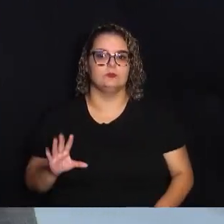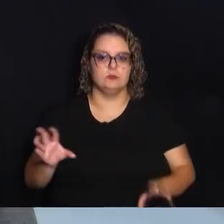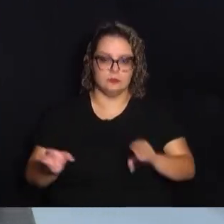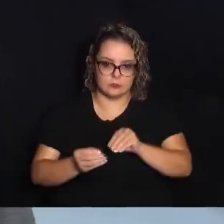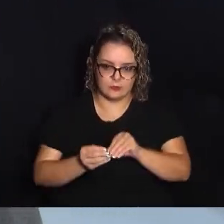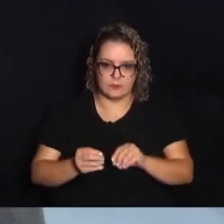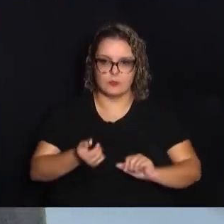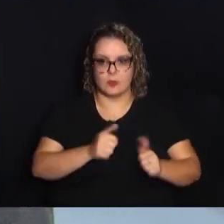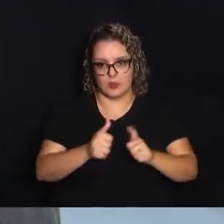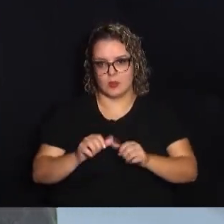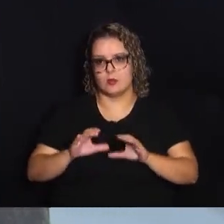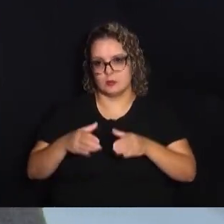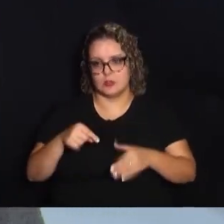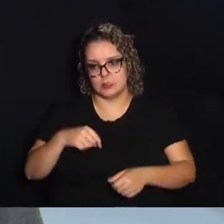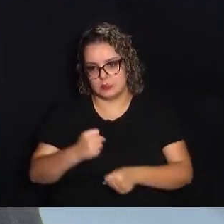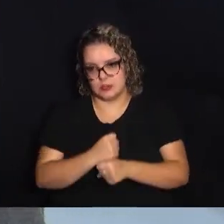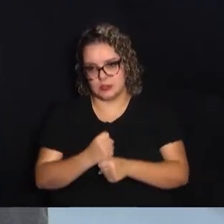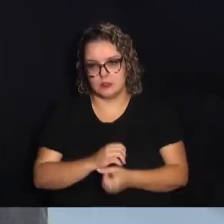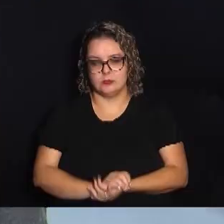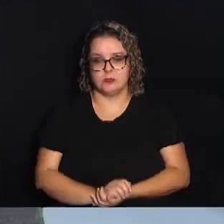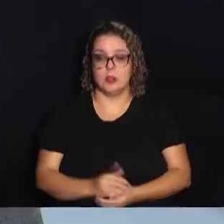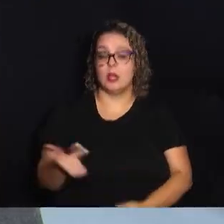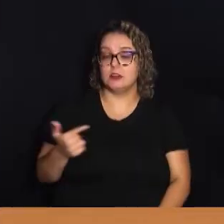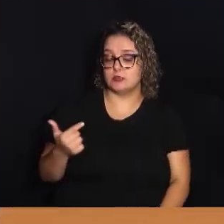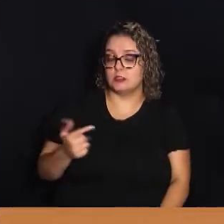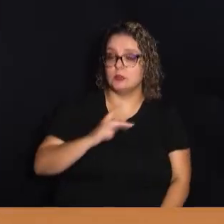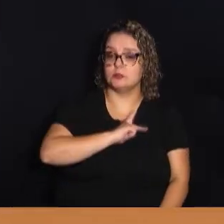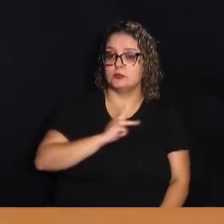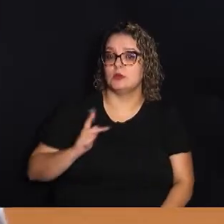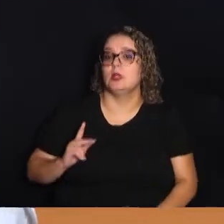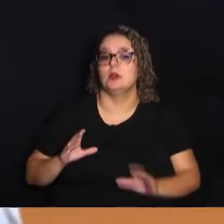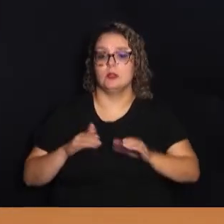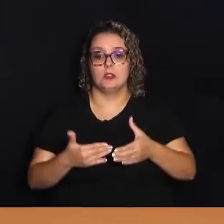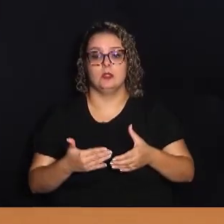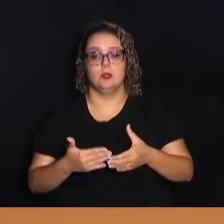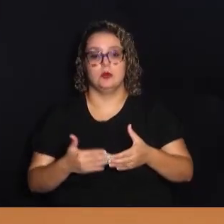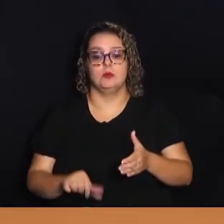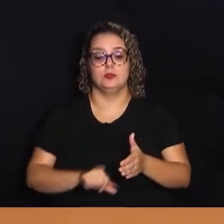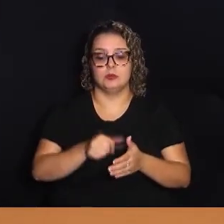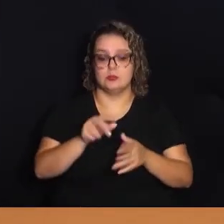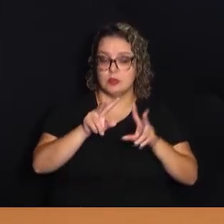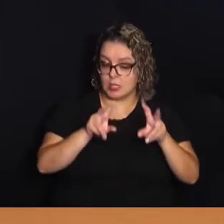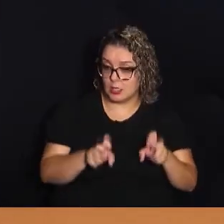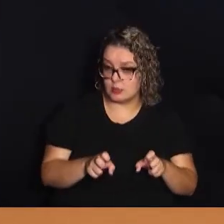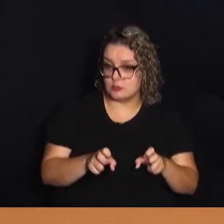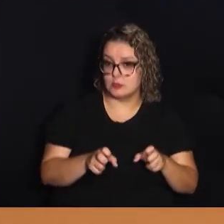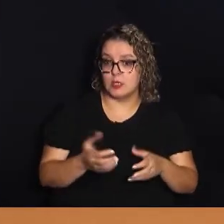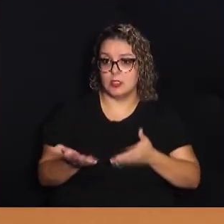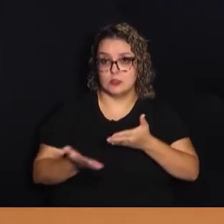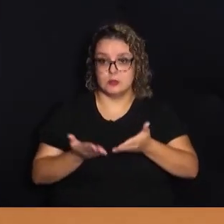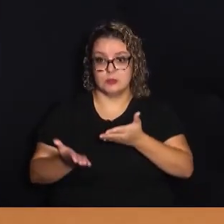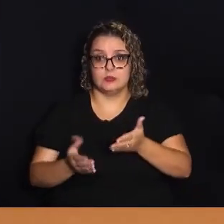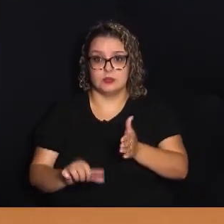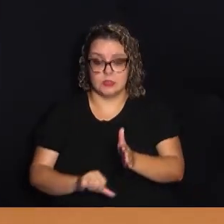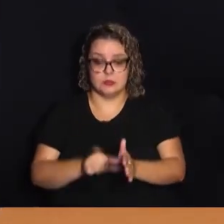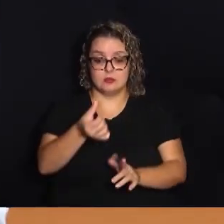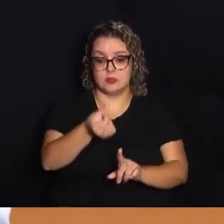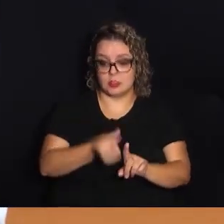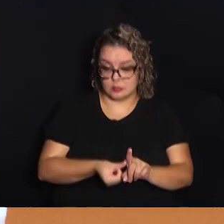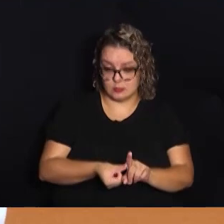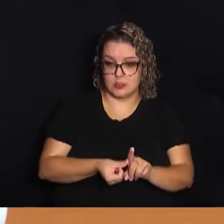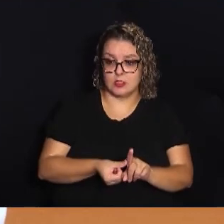importantes que nós fechamos aí o balanço dessa comissão esse ano segundo o presidente da Comissão um dos primeiros assuntos a serem